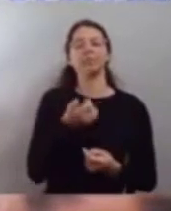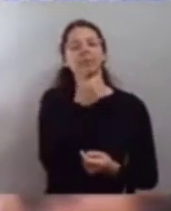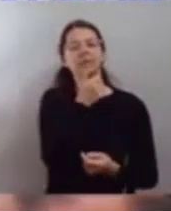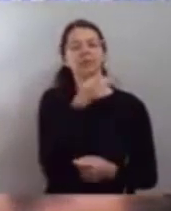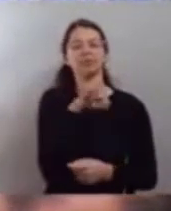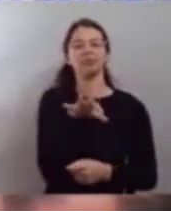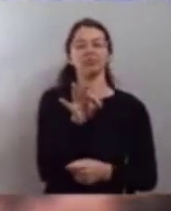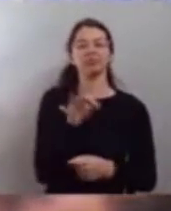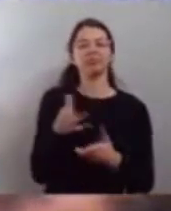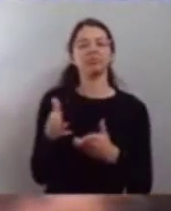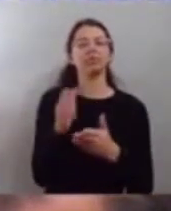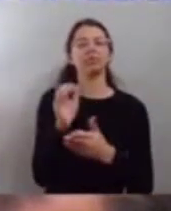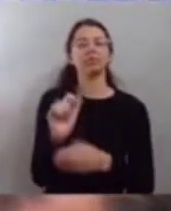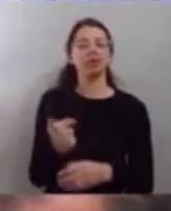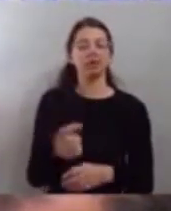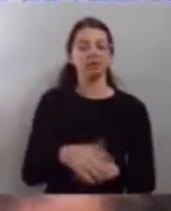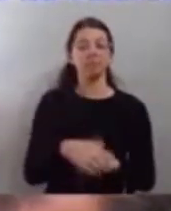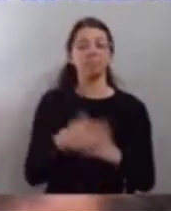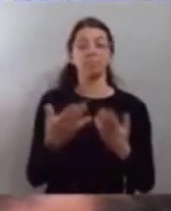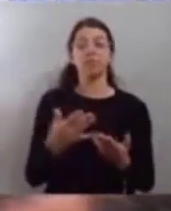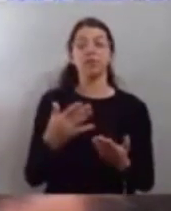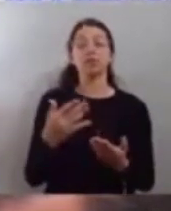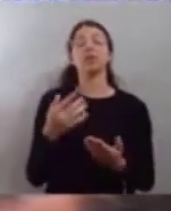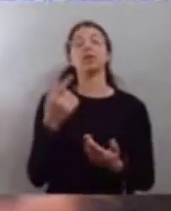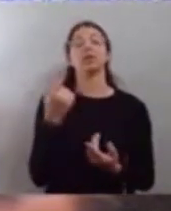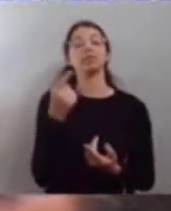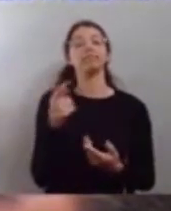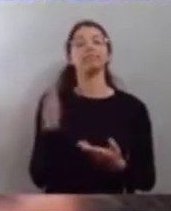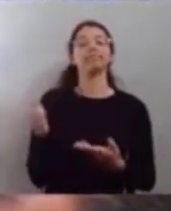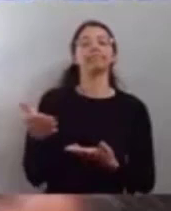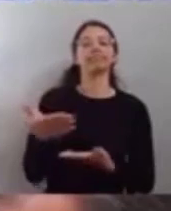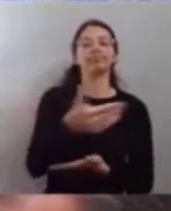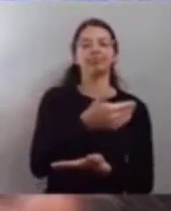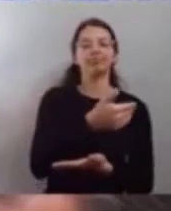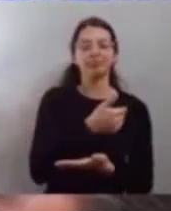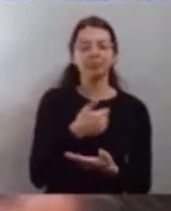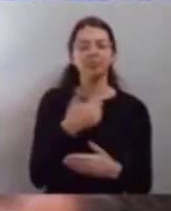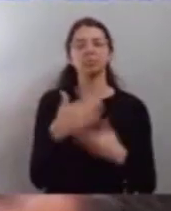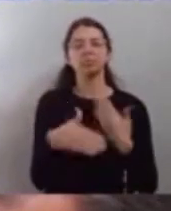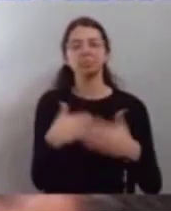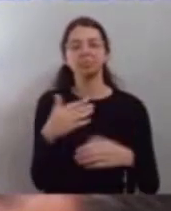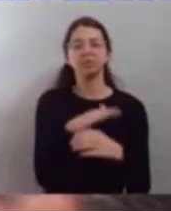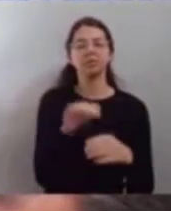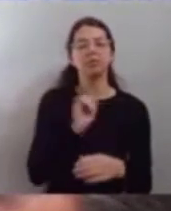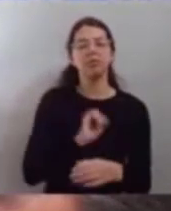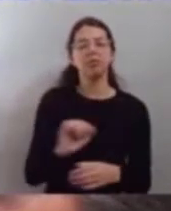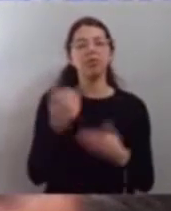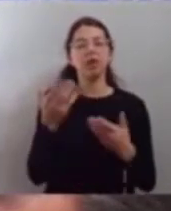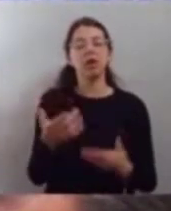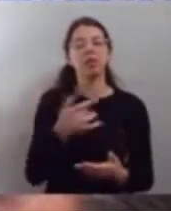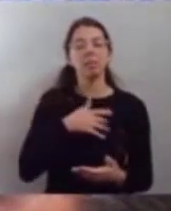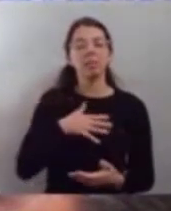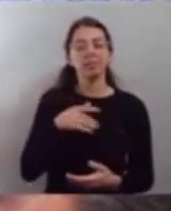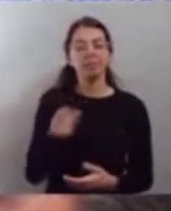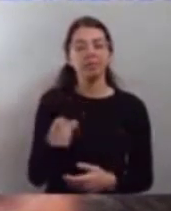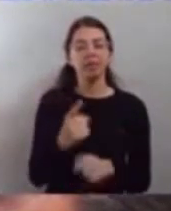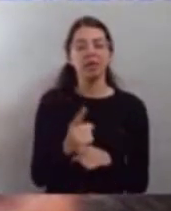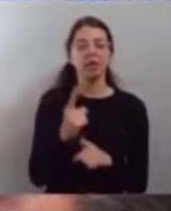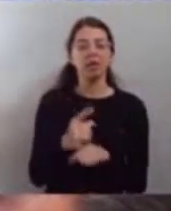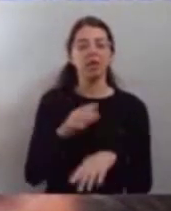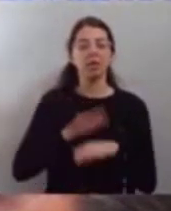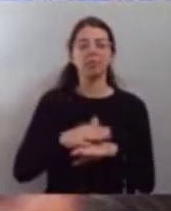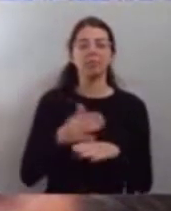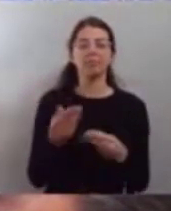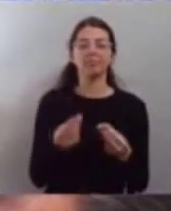em forma que neste momento está a perceber são levantamento exaustivo da situação atual da munícipe até porque começa a haver algumas